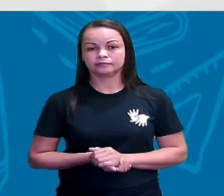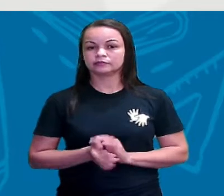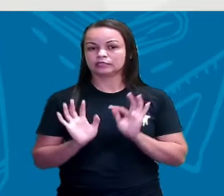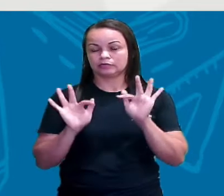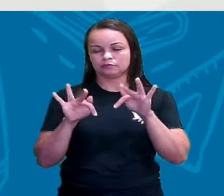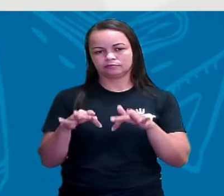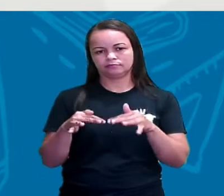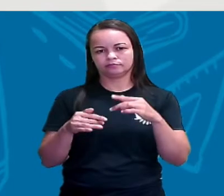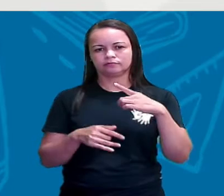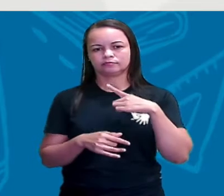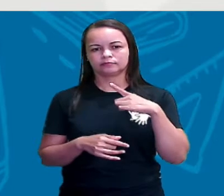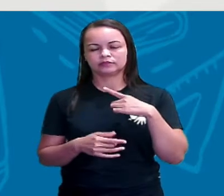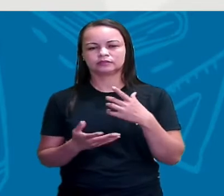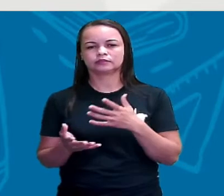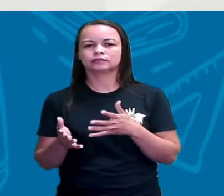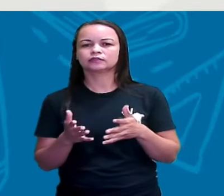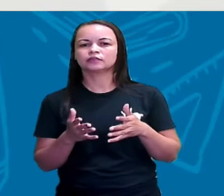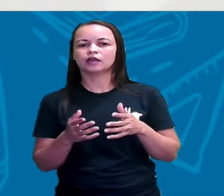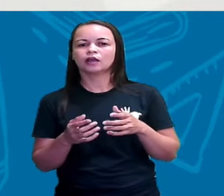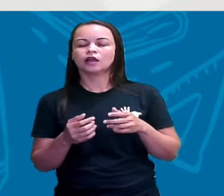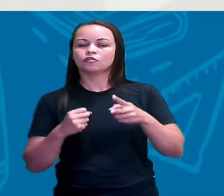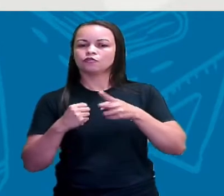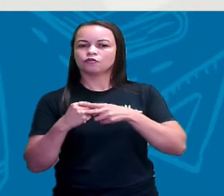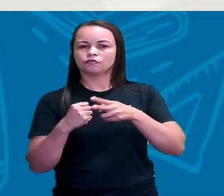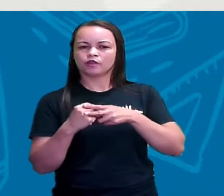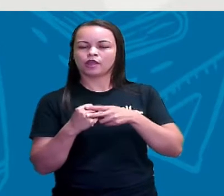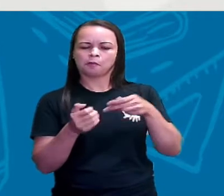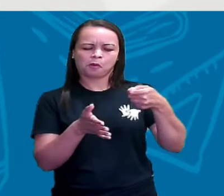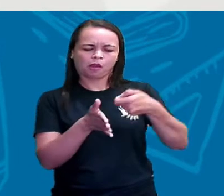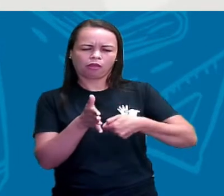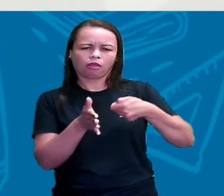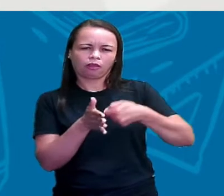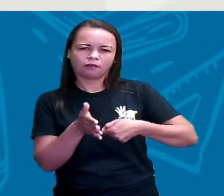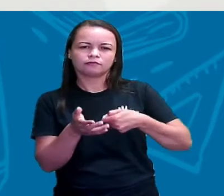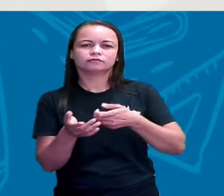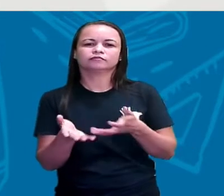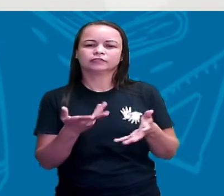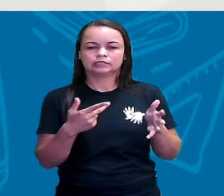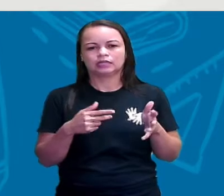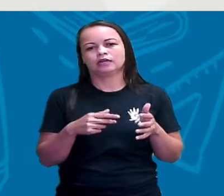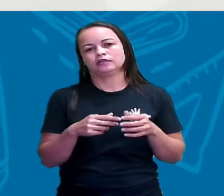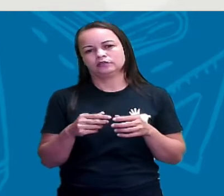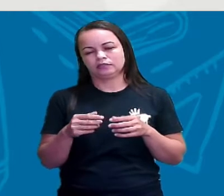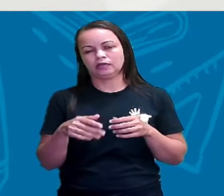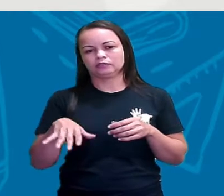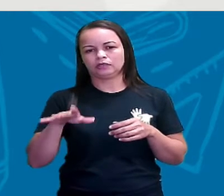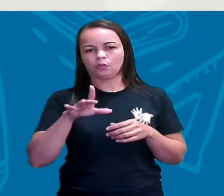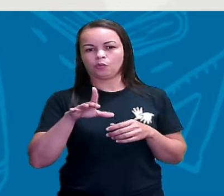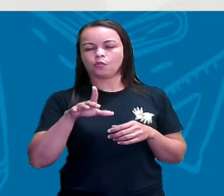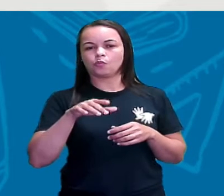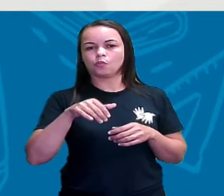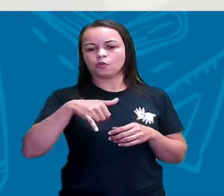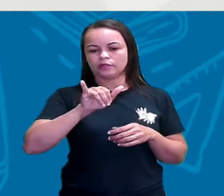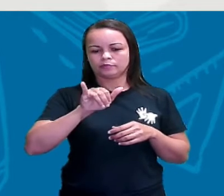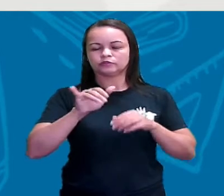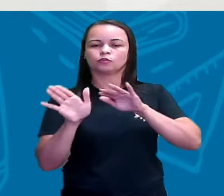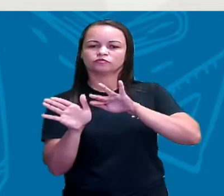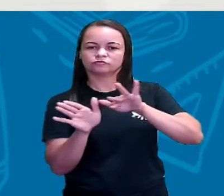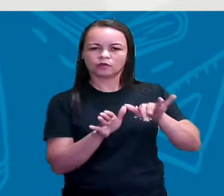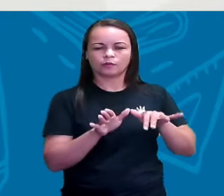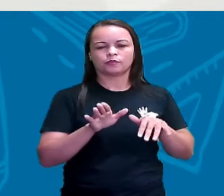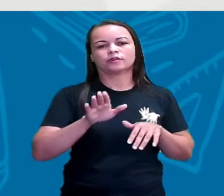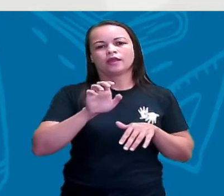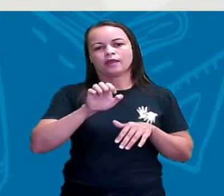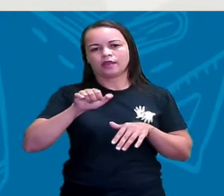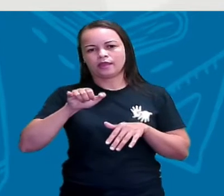a outra temos to try, que é o verbo tentar. Então, tried, todos terminados em Y,